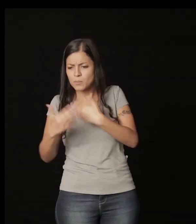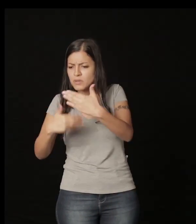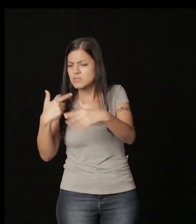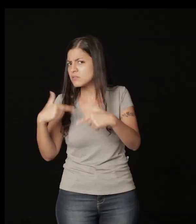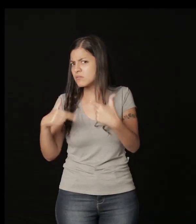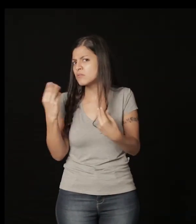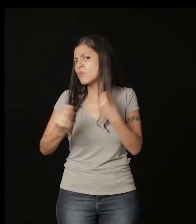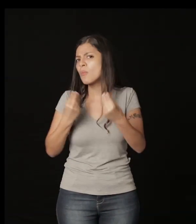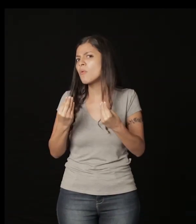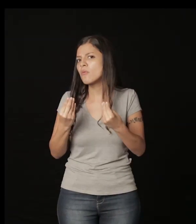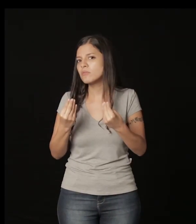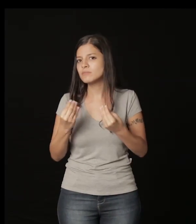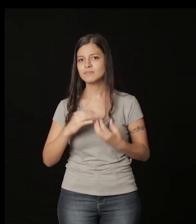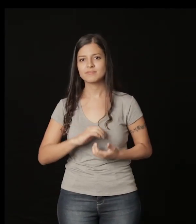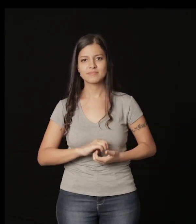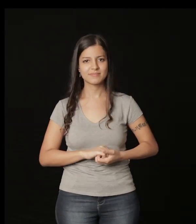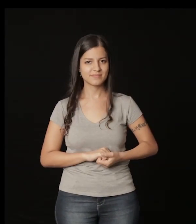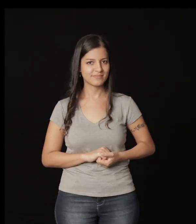processo do trabalho?